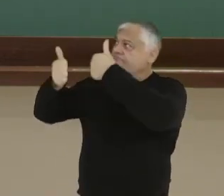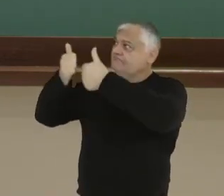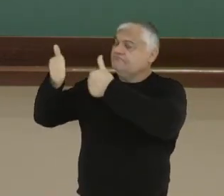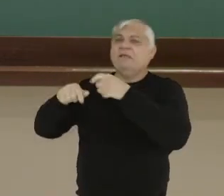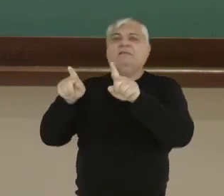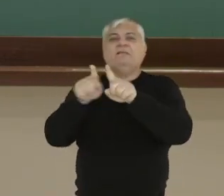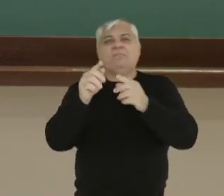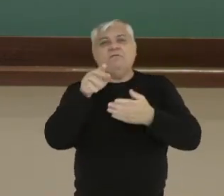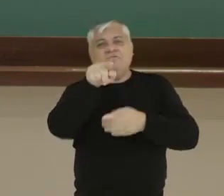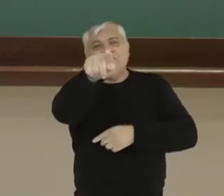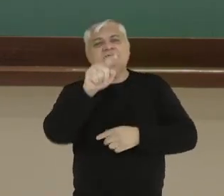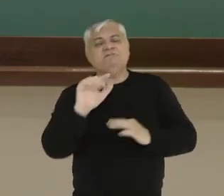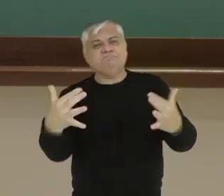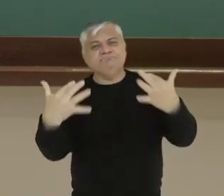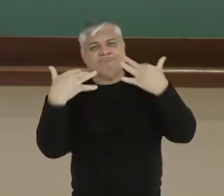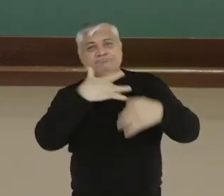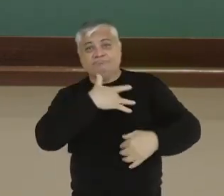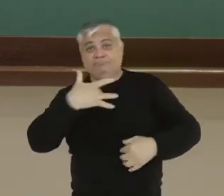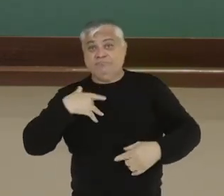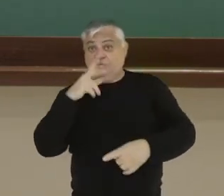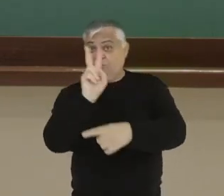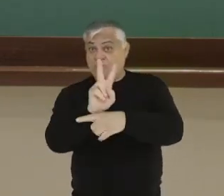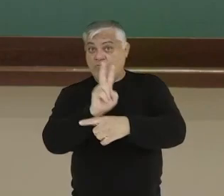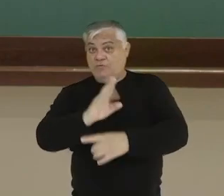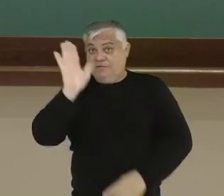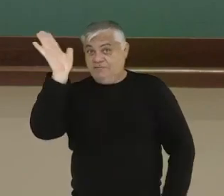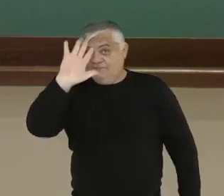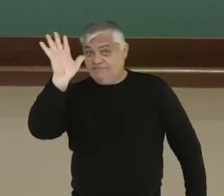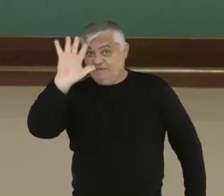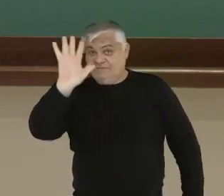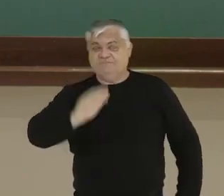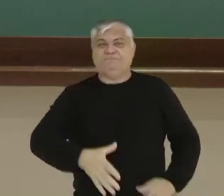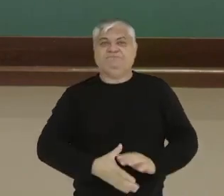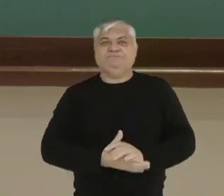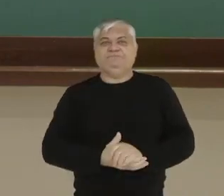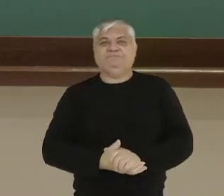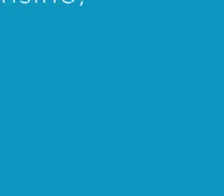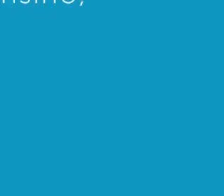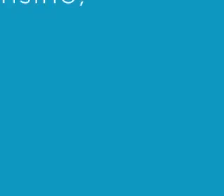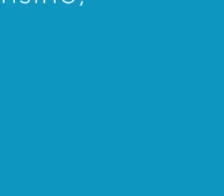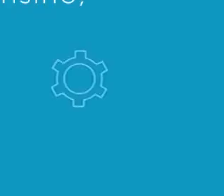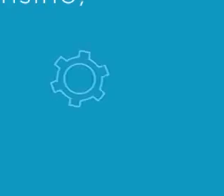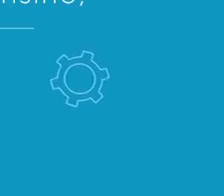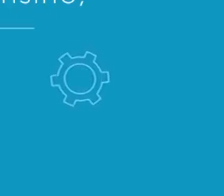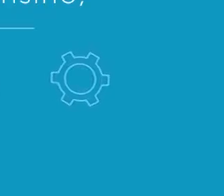agradecer você. Fique bem, se cuide e até a próxima. Tchau, tchau, pessoal!